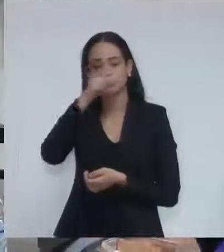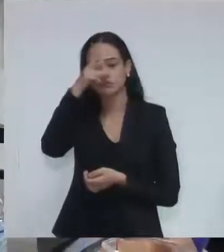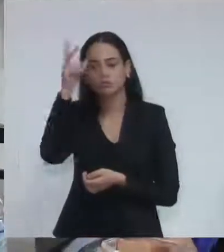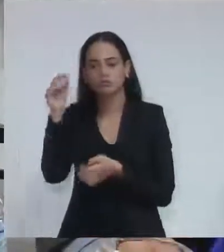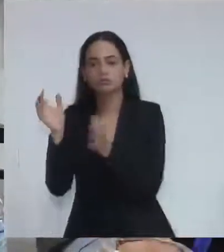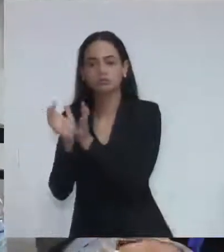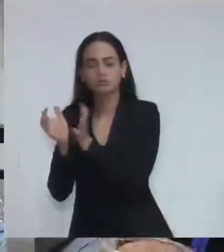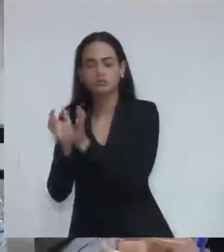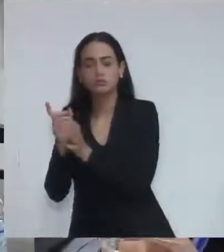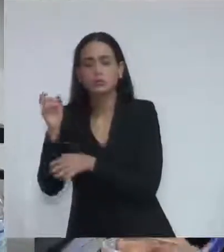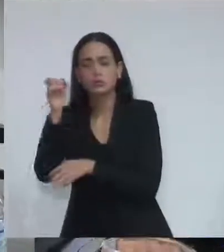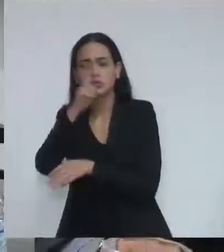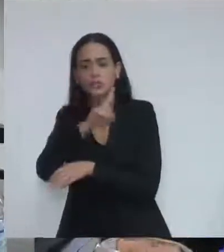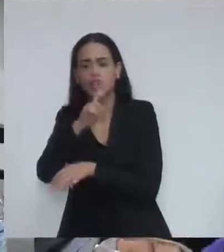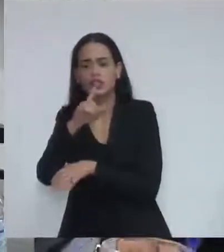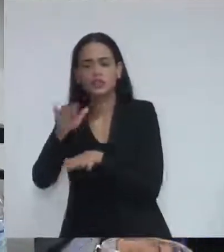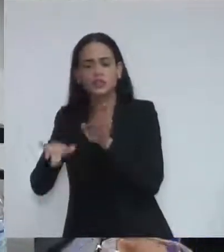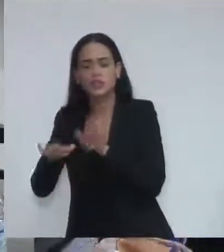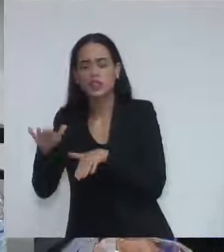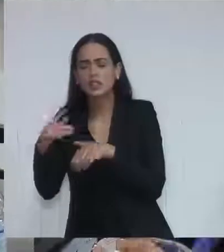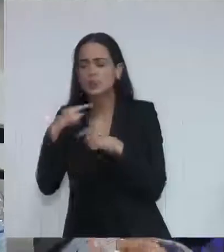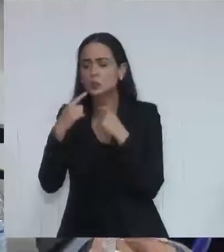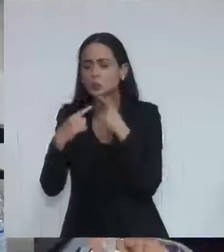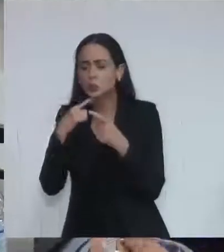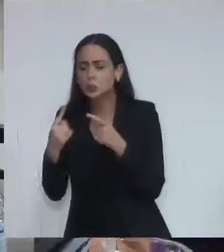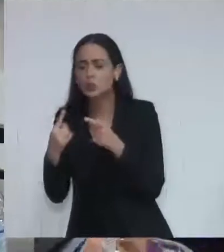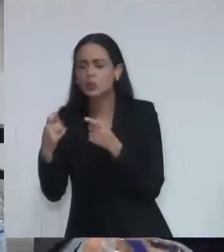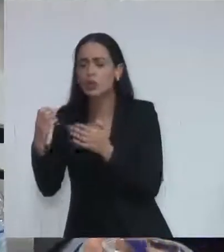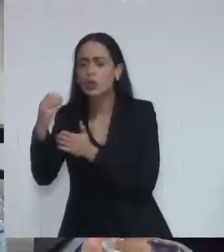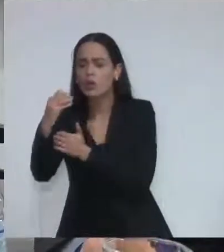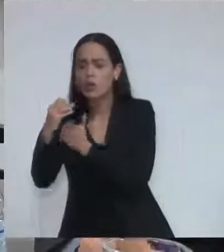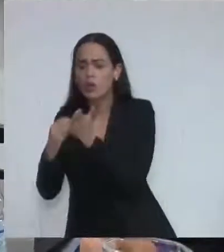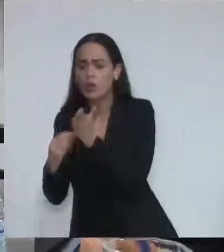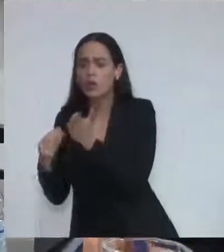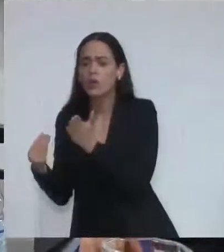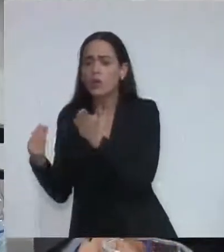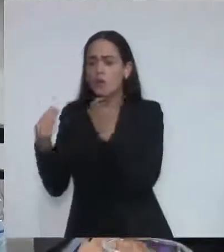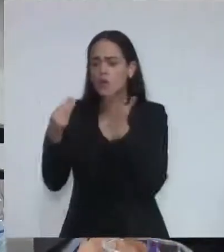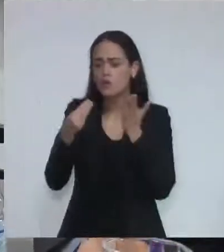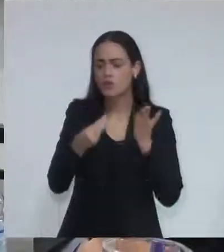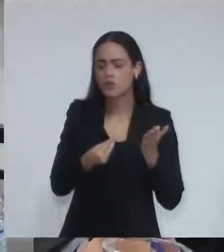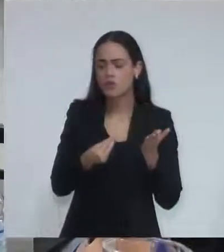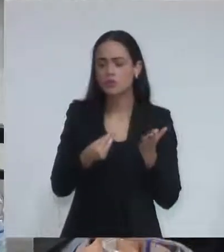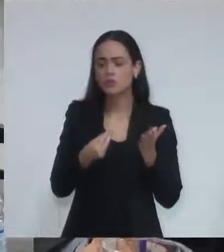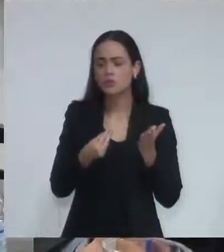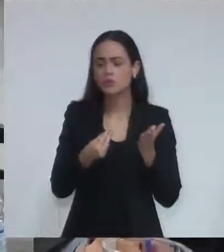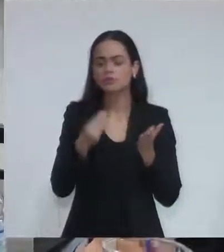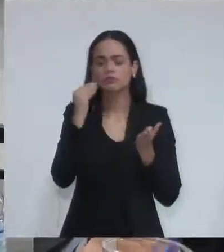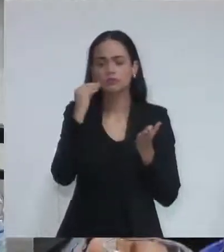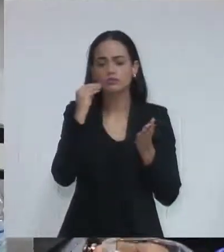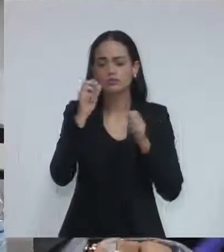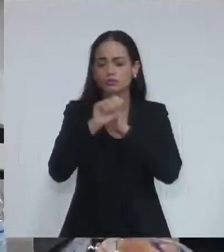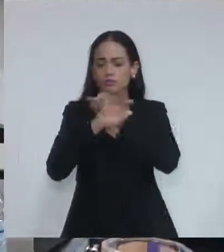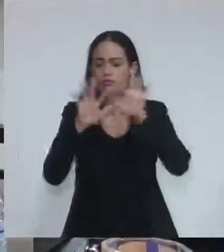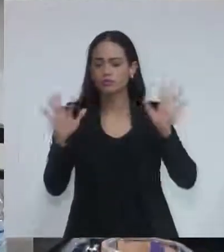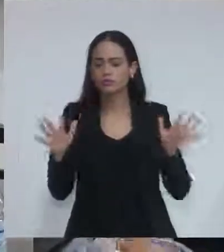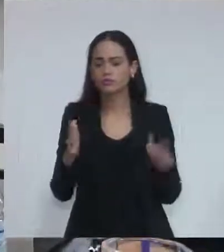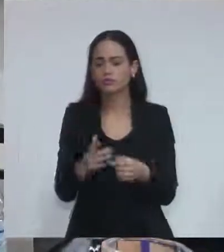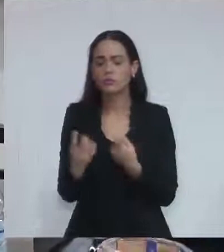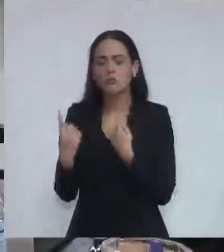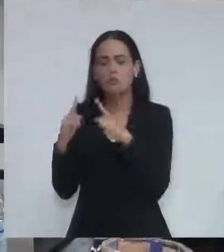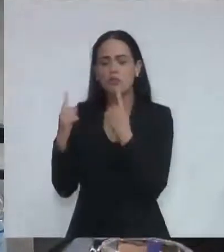uma pergunta, que ela envie um e-mail, um ofício para o gabinete do vereador. O que não pode é ficar fazendo essas provocações absurdas. Obrigado, senhor presidente.